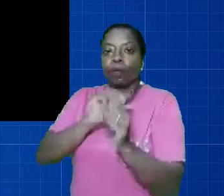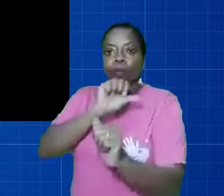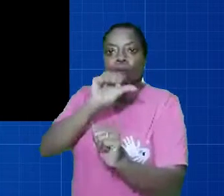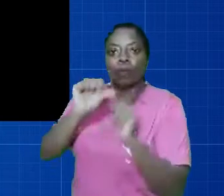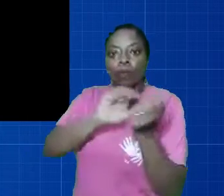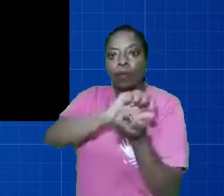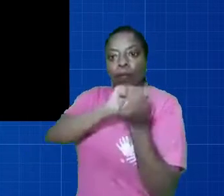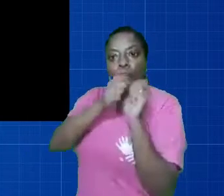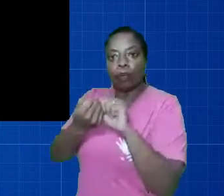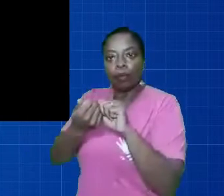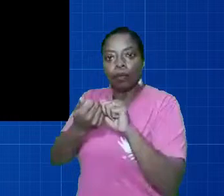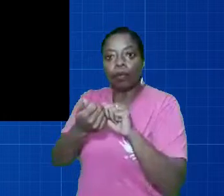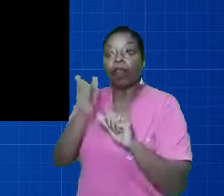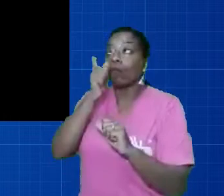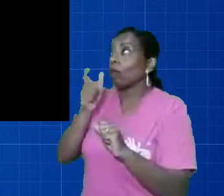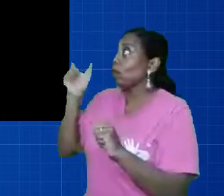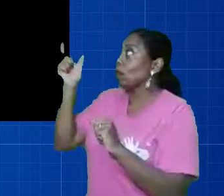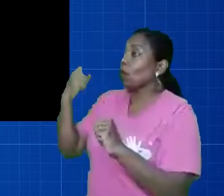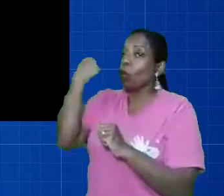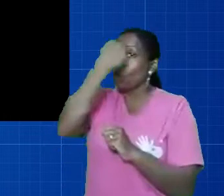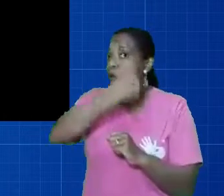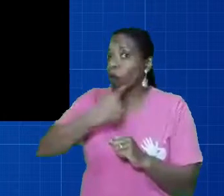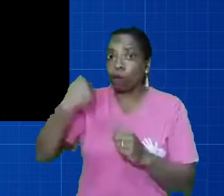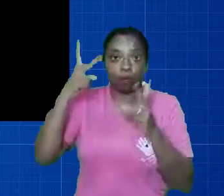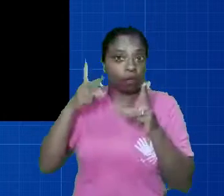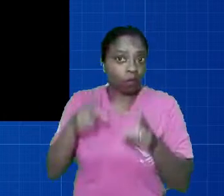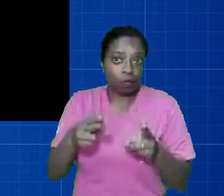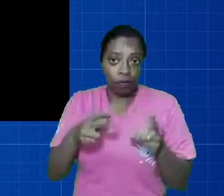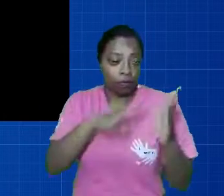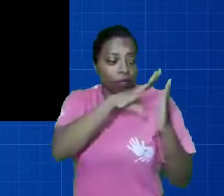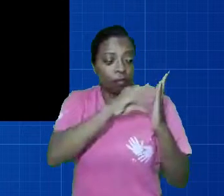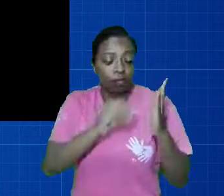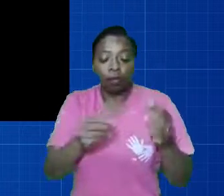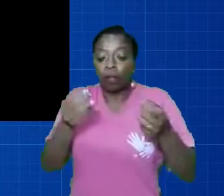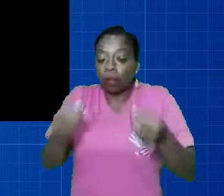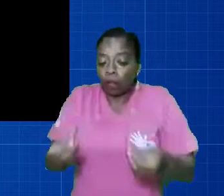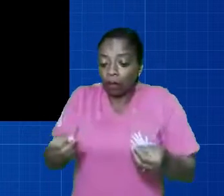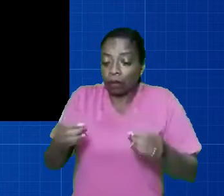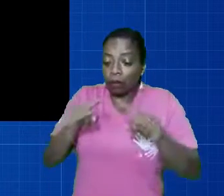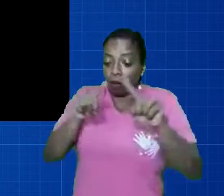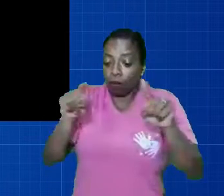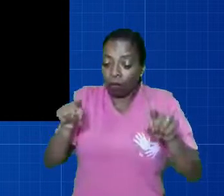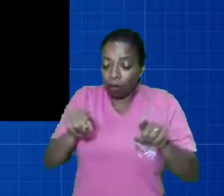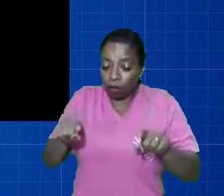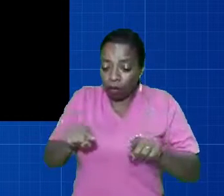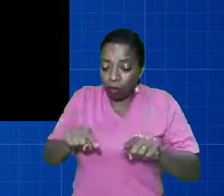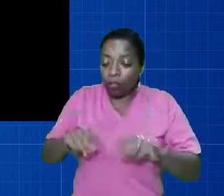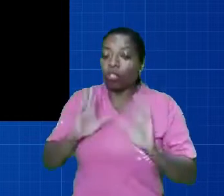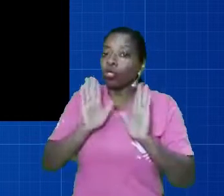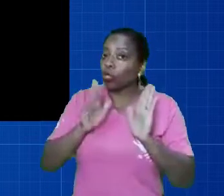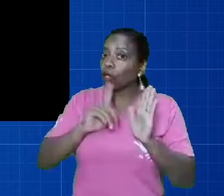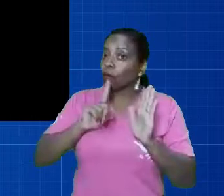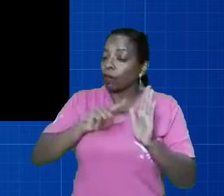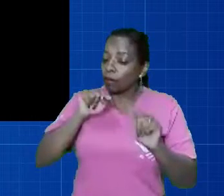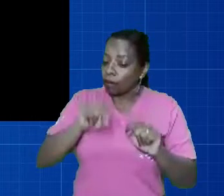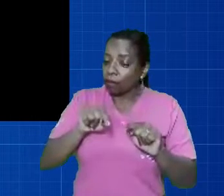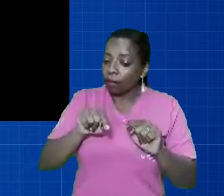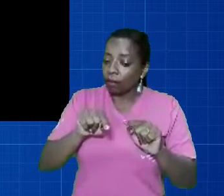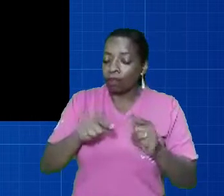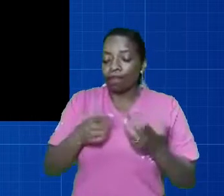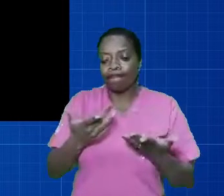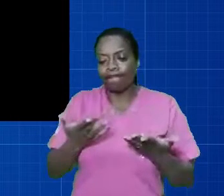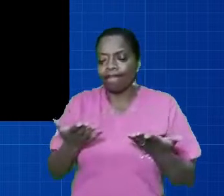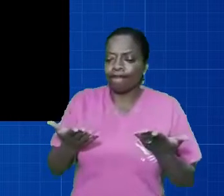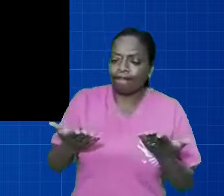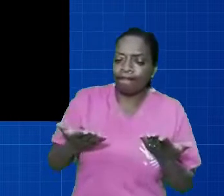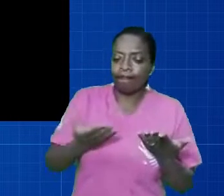rostos, né, tá, que são sempre o mesmo rosto, porque ele era um modelo que eu entregava para as crianças, né, para ensinar elas